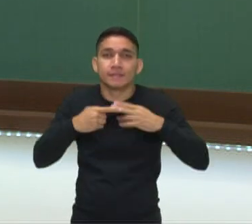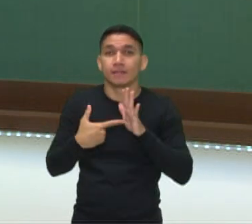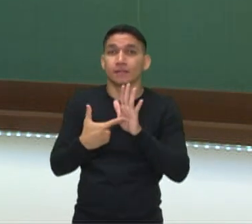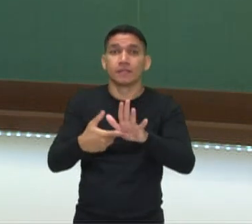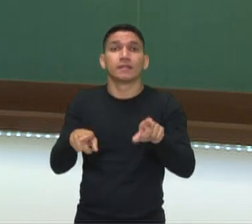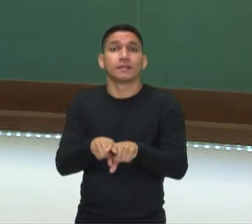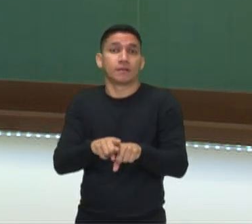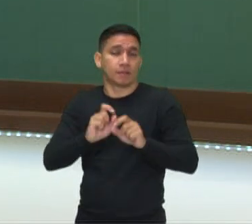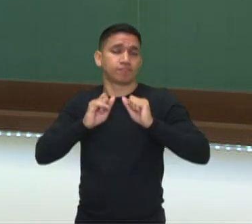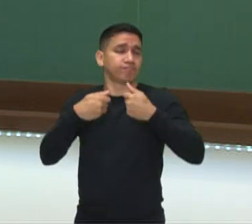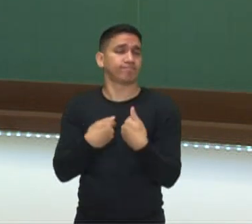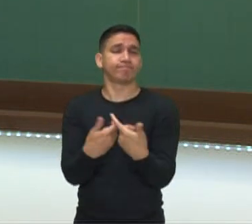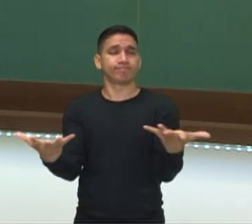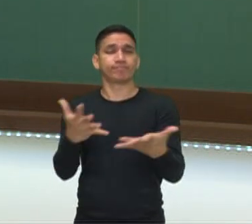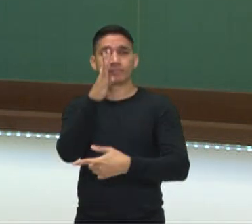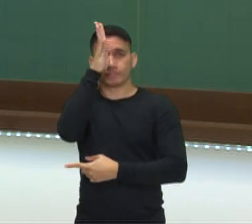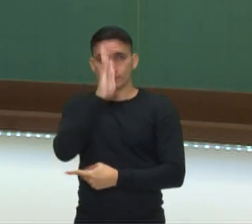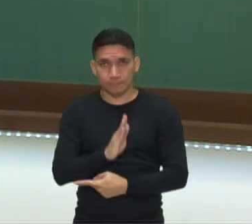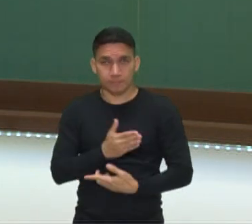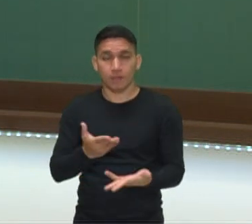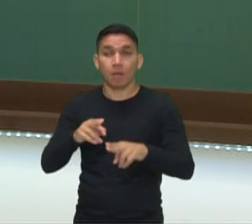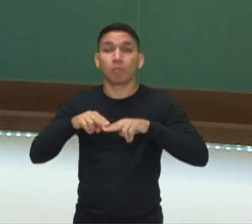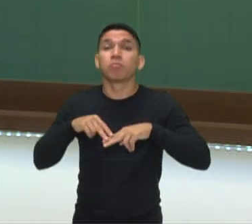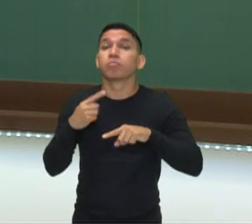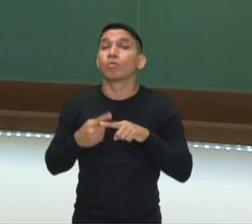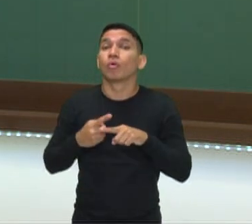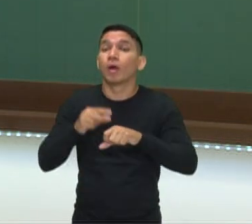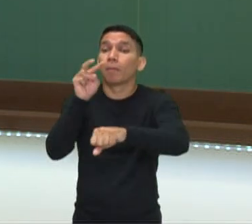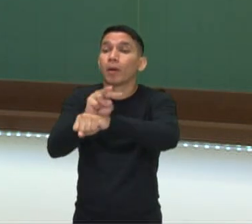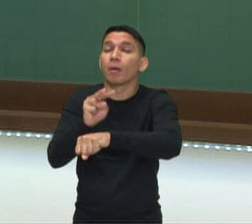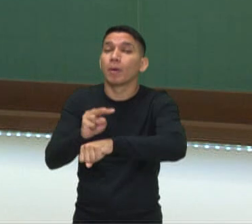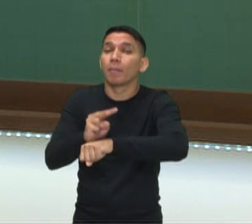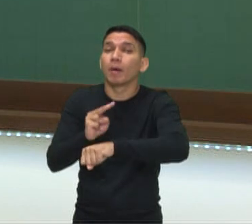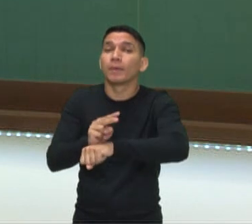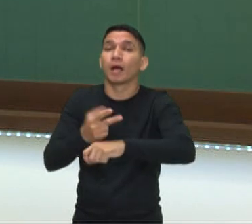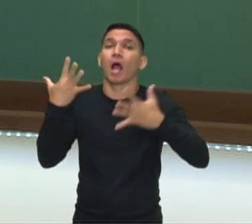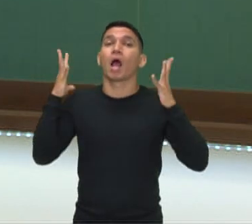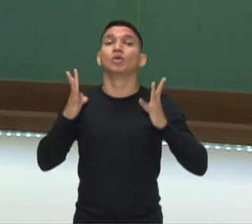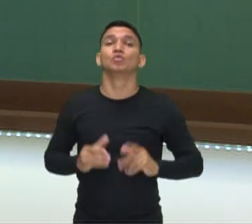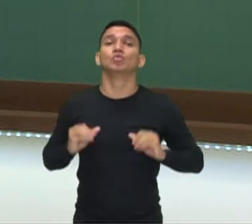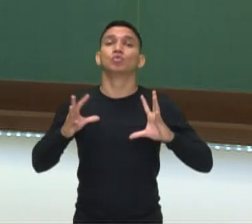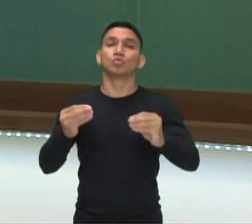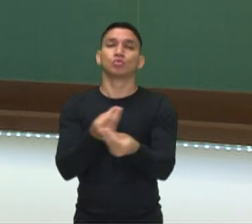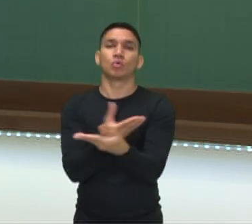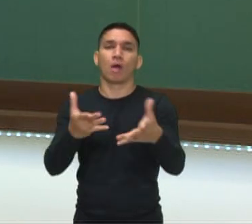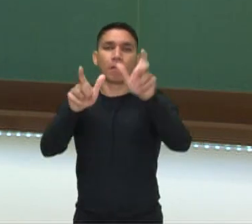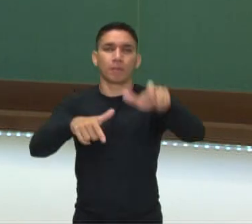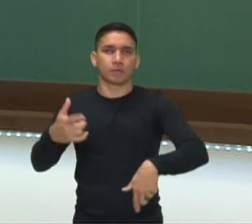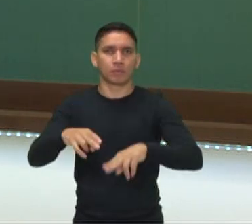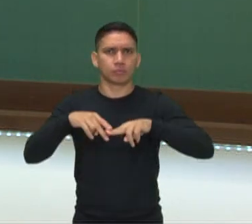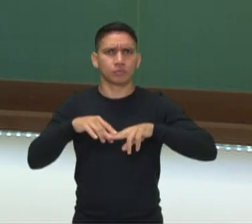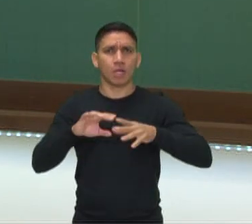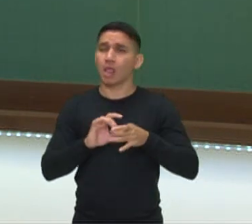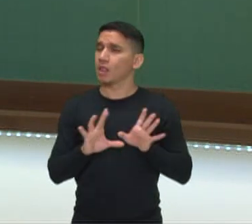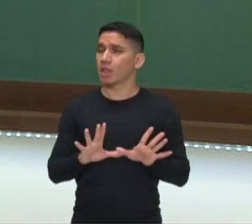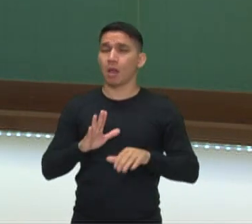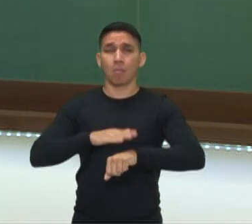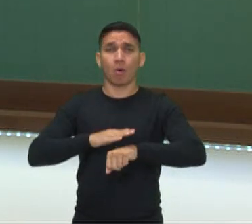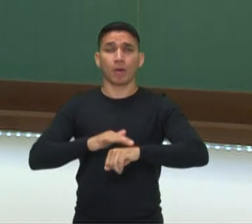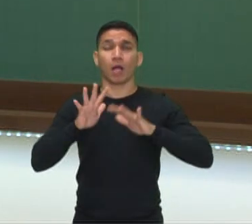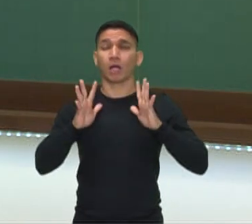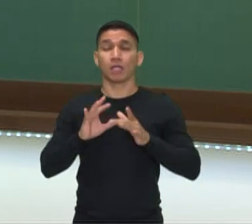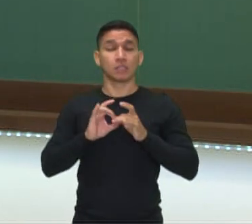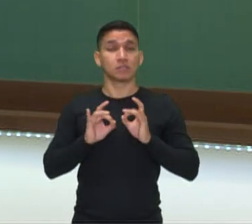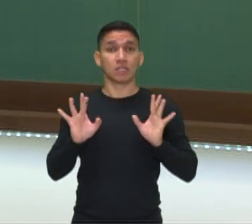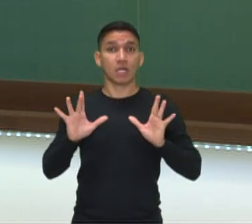eram oferecidos para as pessoas, exatamente em prol dessa questão do saneamento básico. Então a pessoa ela tinha essa liberdade de um momento de descanso, ir lá tomar